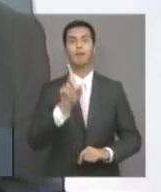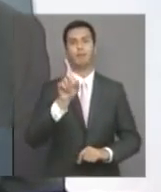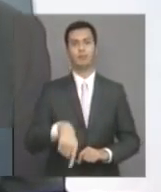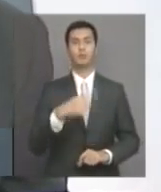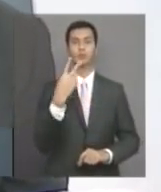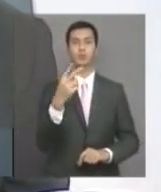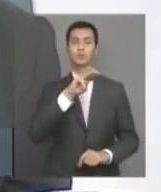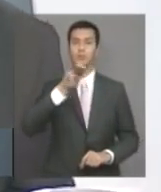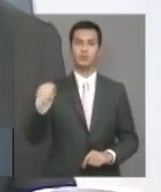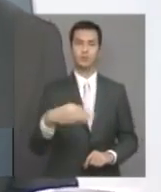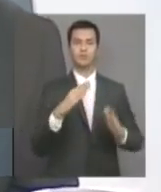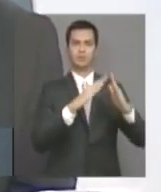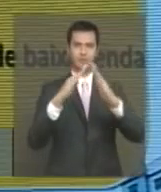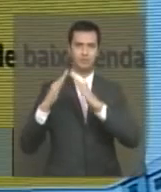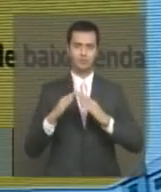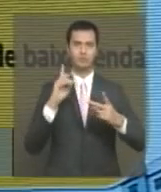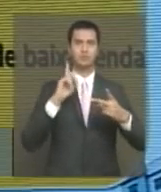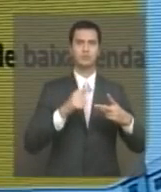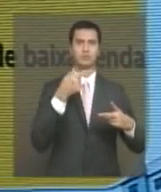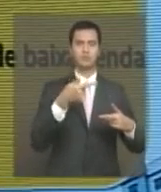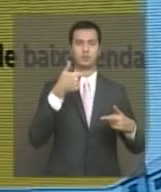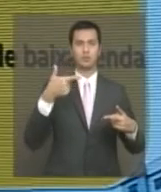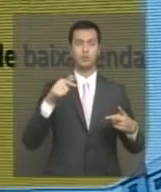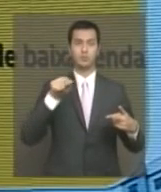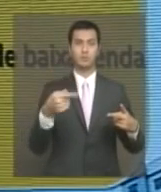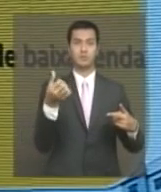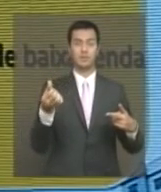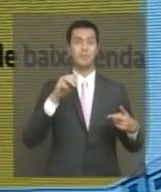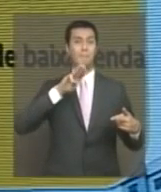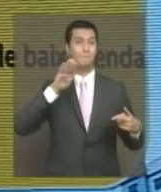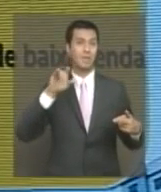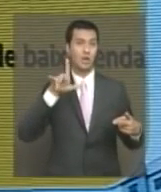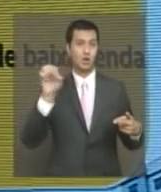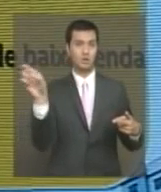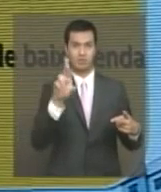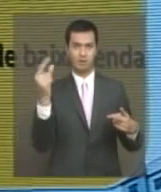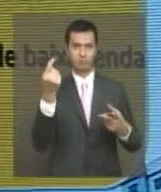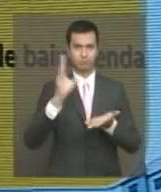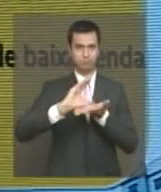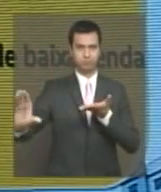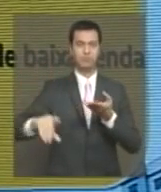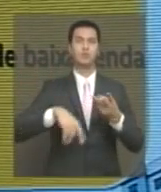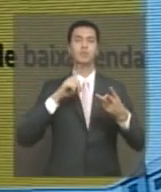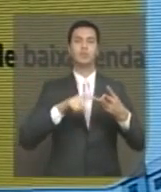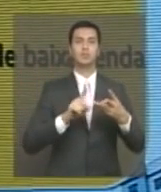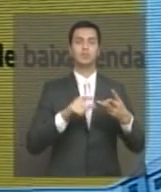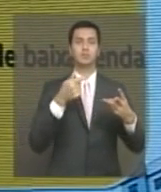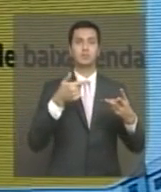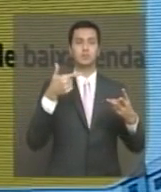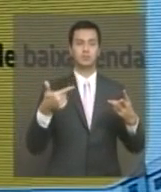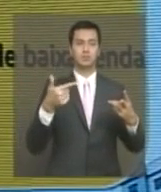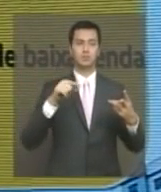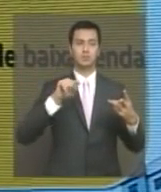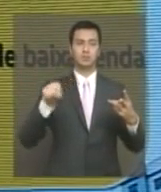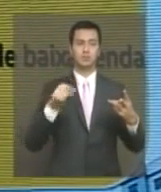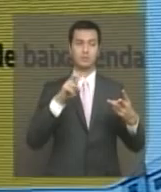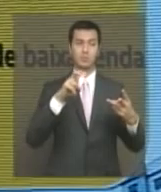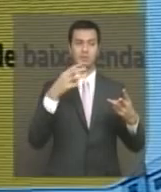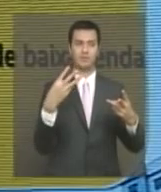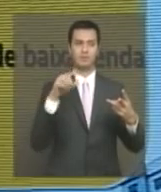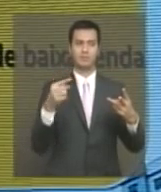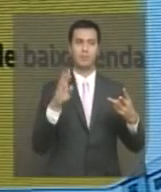72,6 bilhões de subsídios, 53,1 bilhões de financiamento, aumento das faixas de